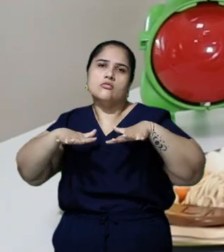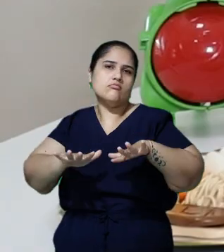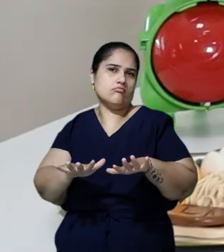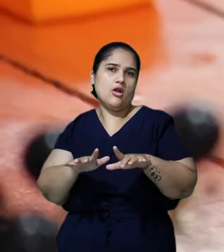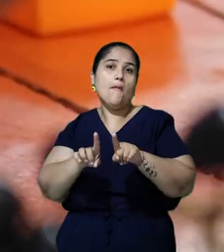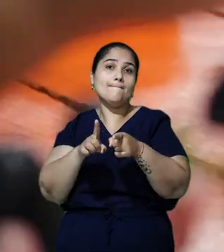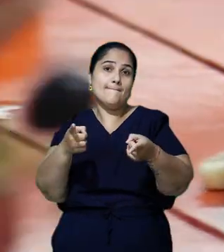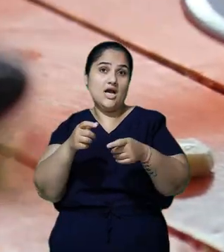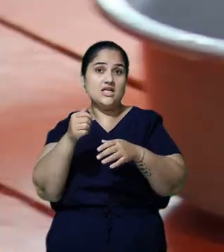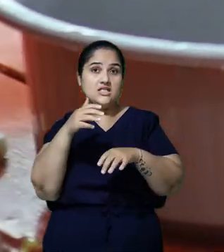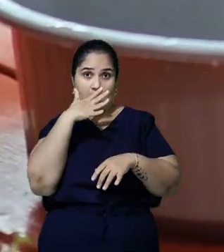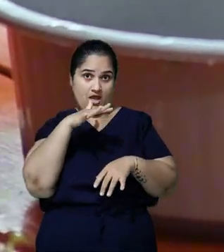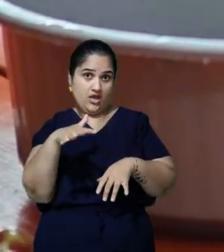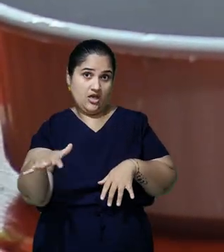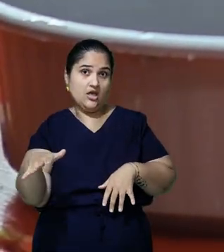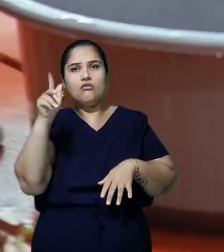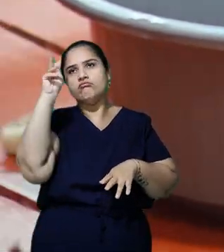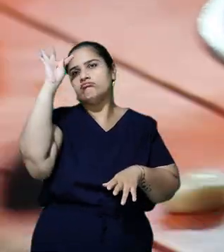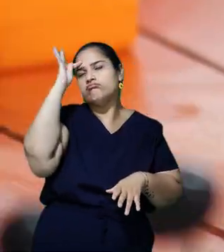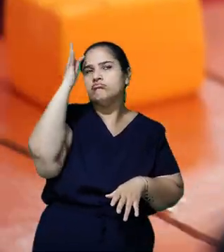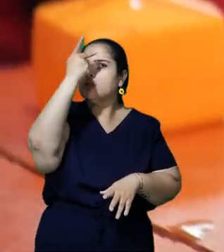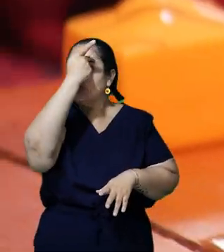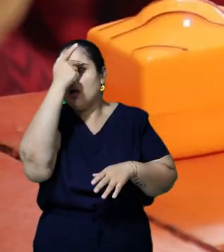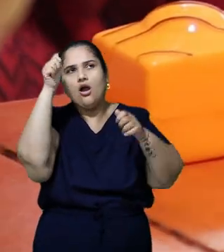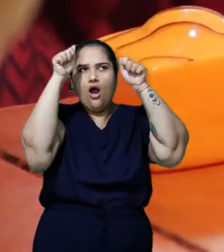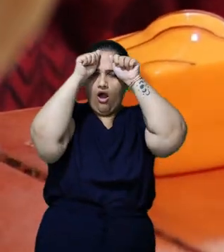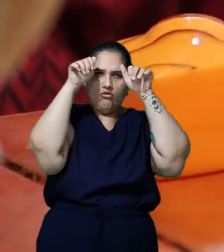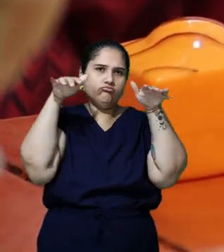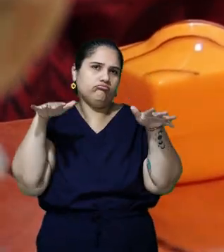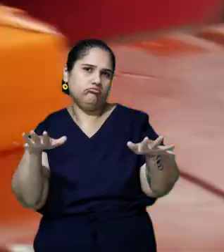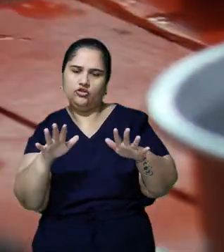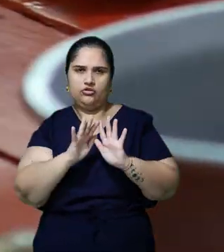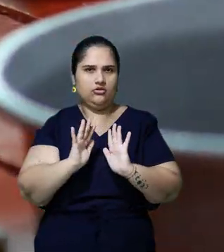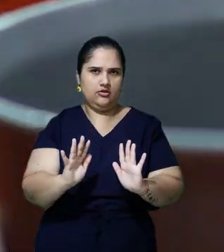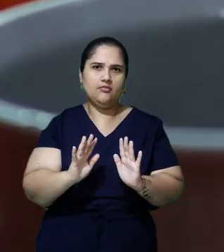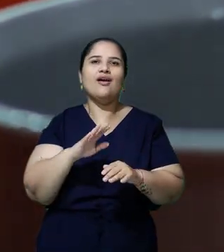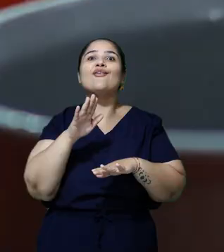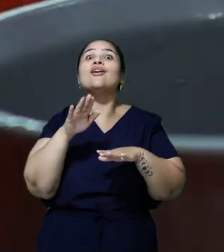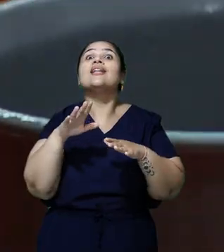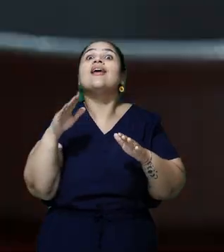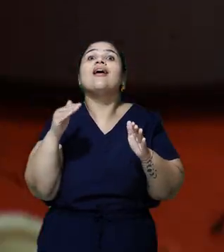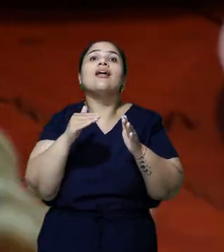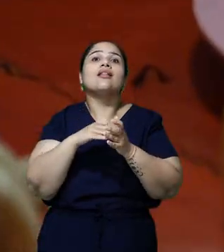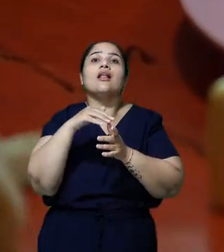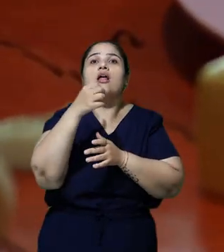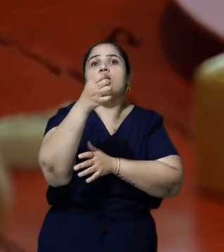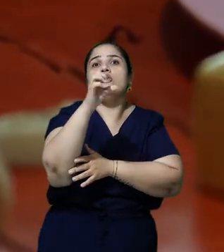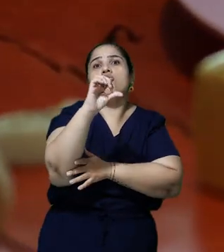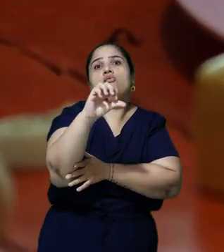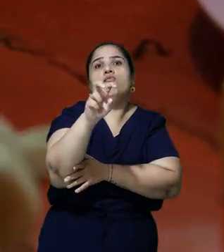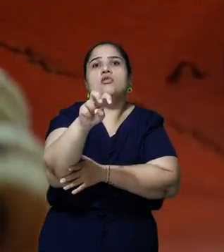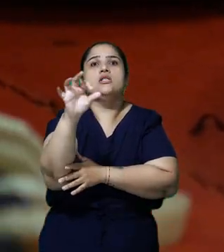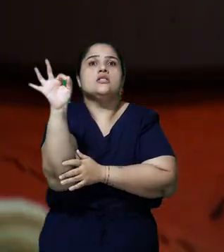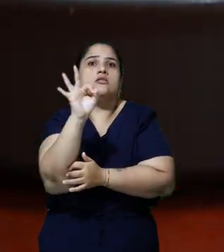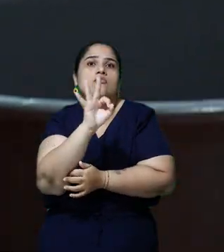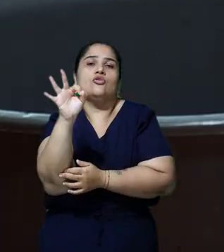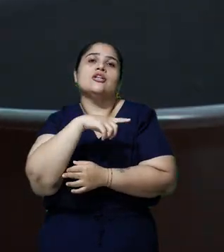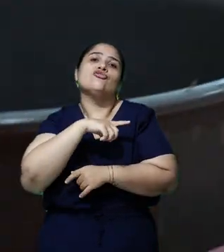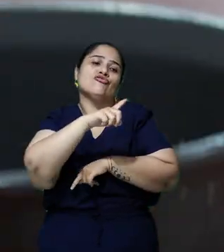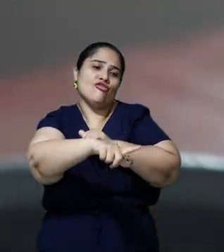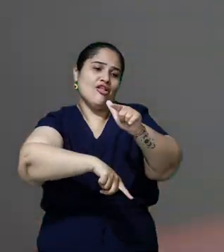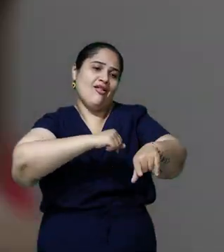crianças atípicas, com TDAH, com autismo, ela vai ter 95% de probabilidade de ter seletividade